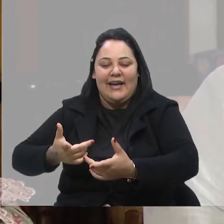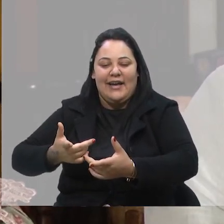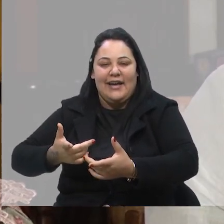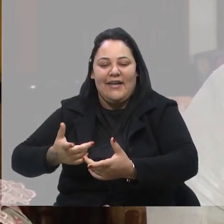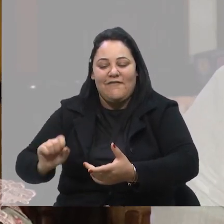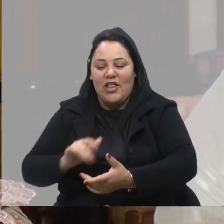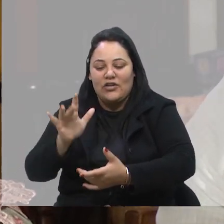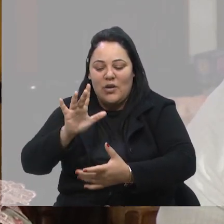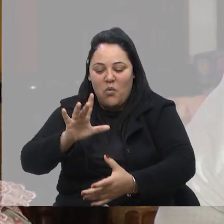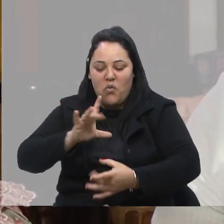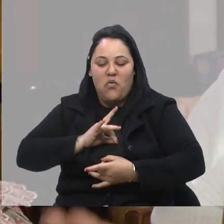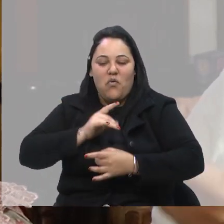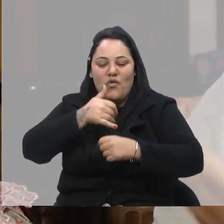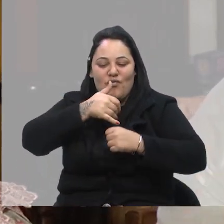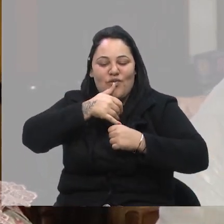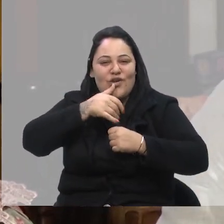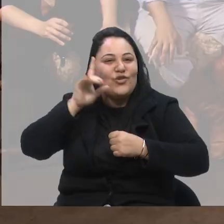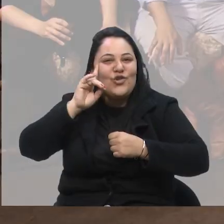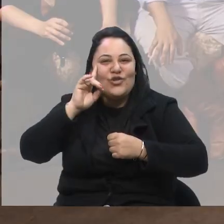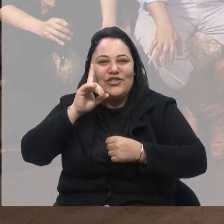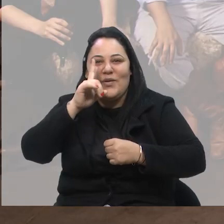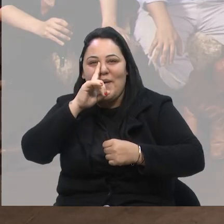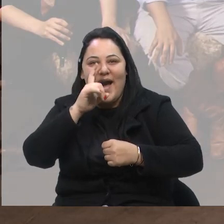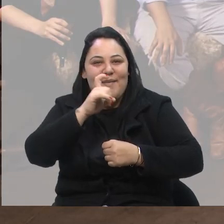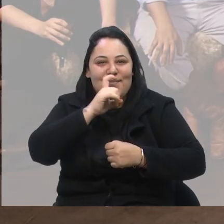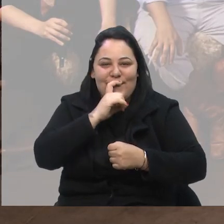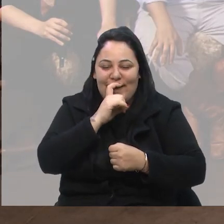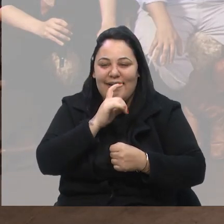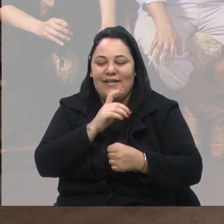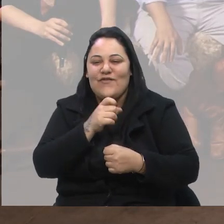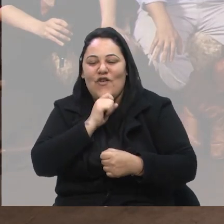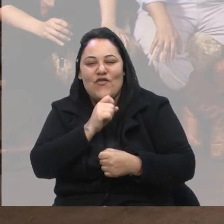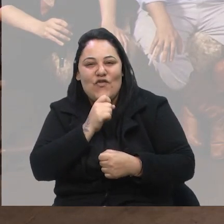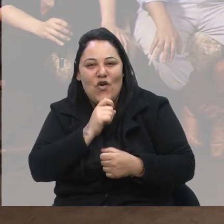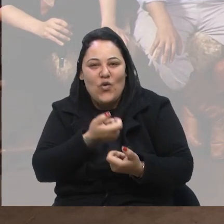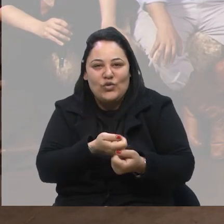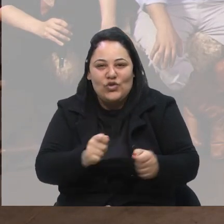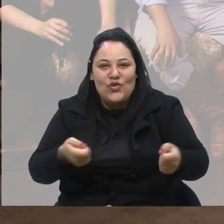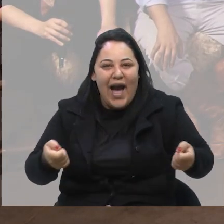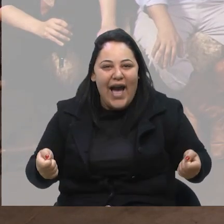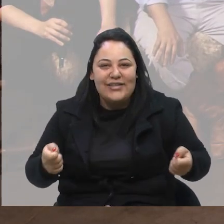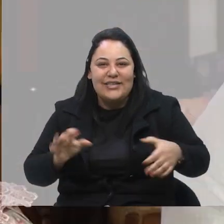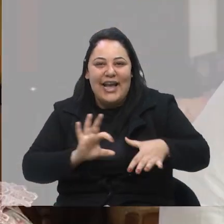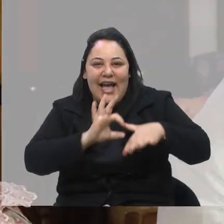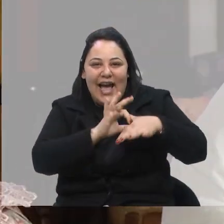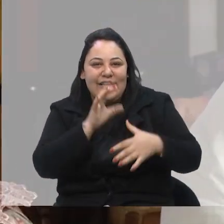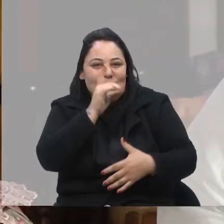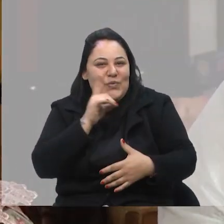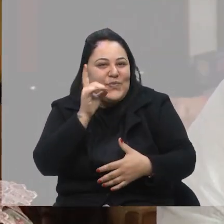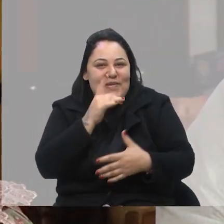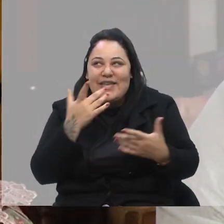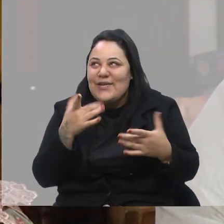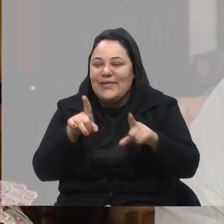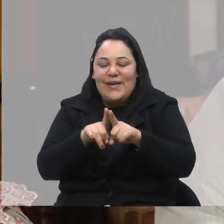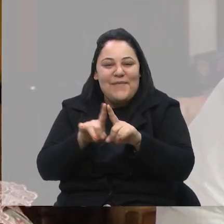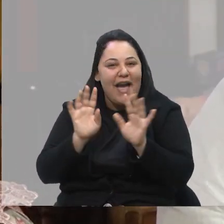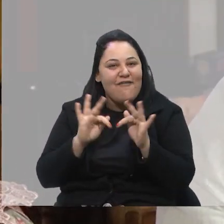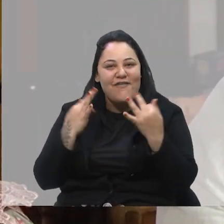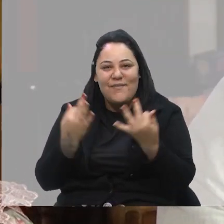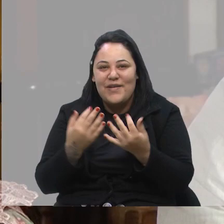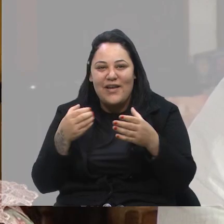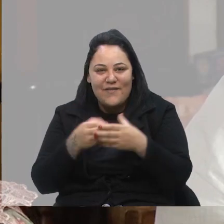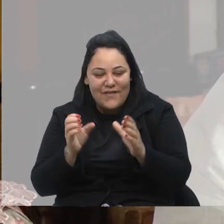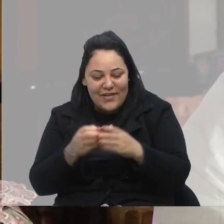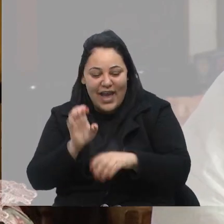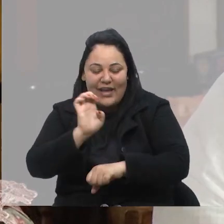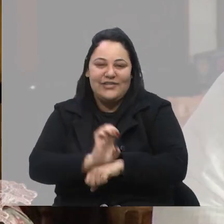já existe. O chimarrão é tomado pelo pai, pelo filho, pelo avô. O churrasco é comido pelas pessoas que vivem aqui no